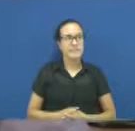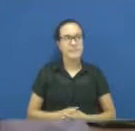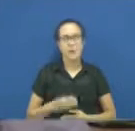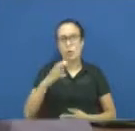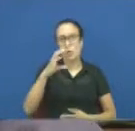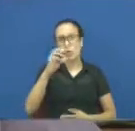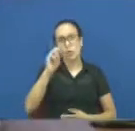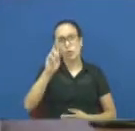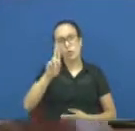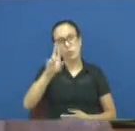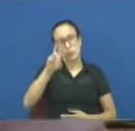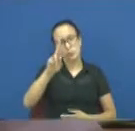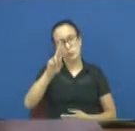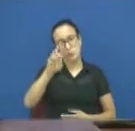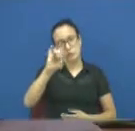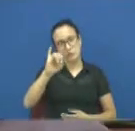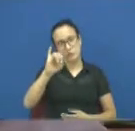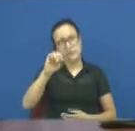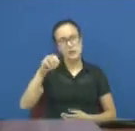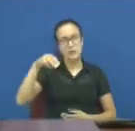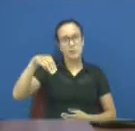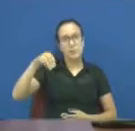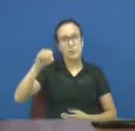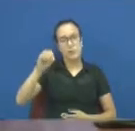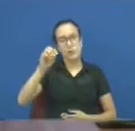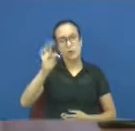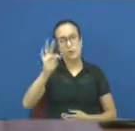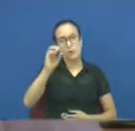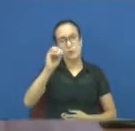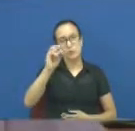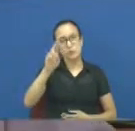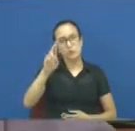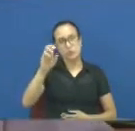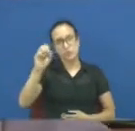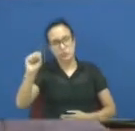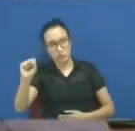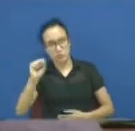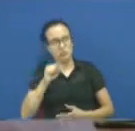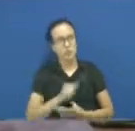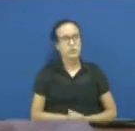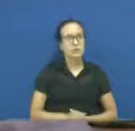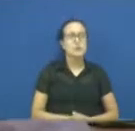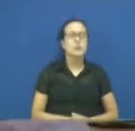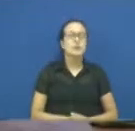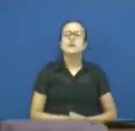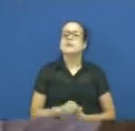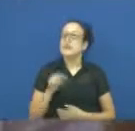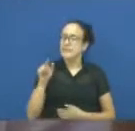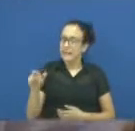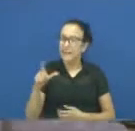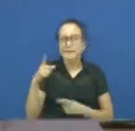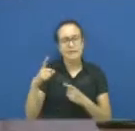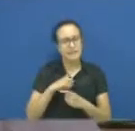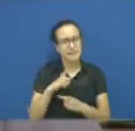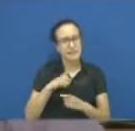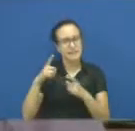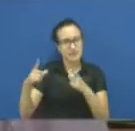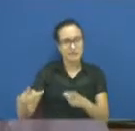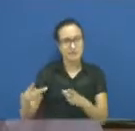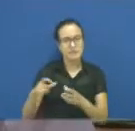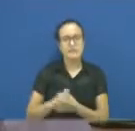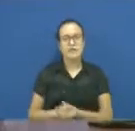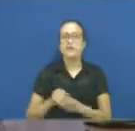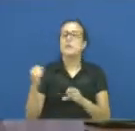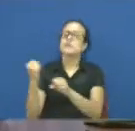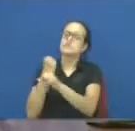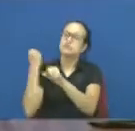Motors, depois de uma transformação do arquiteto N. Raso, se não salvo o melhor juízo, acho que foi ele que fez